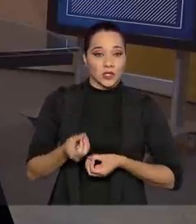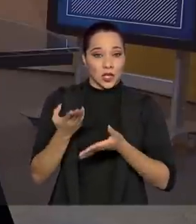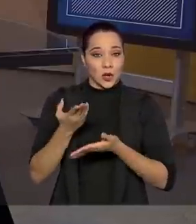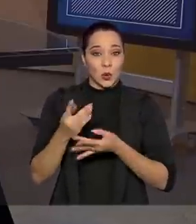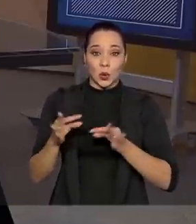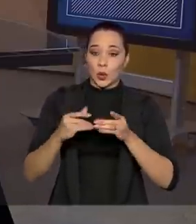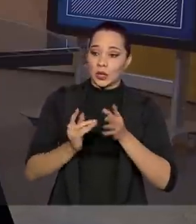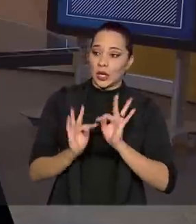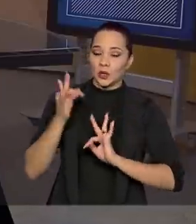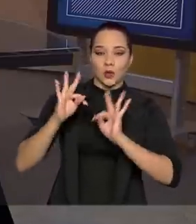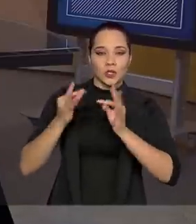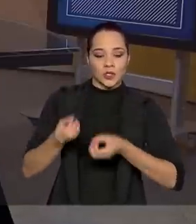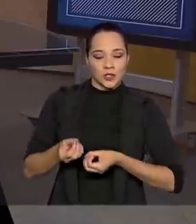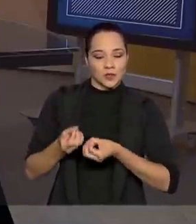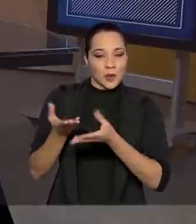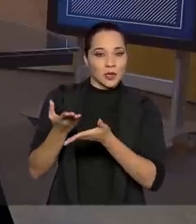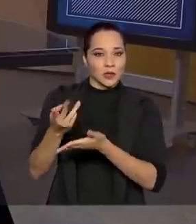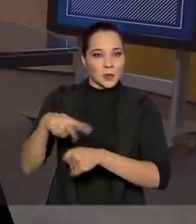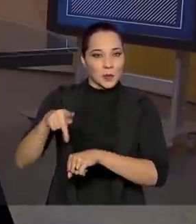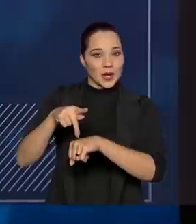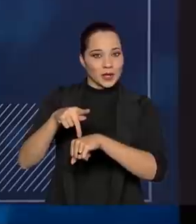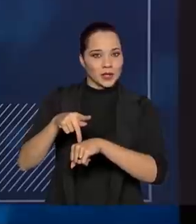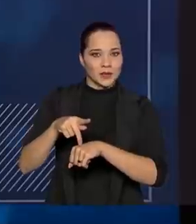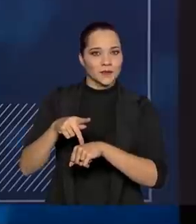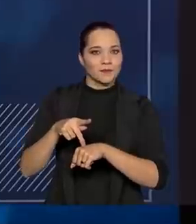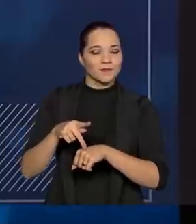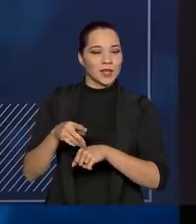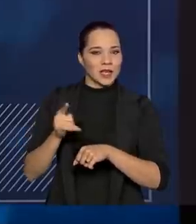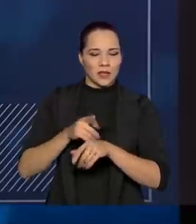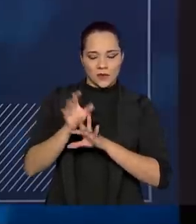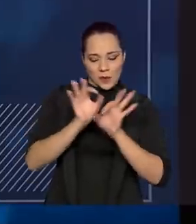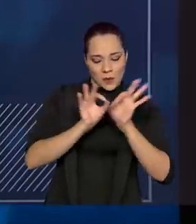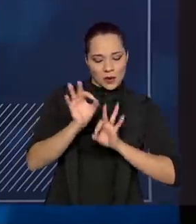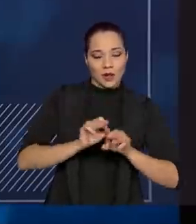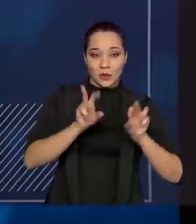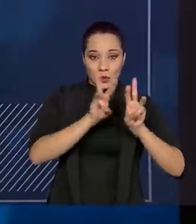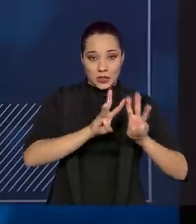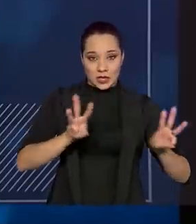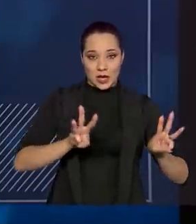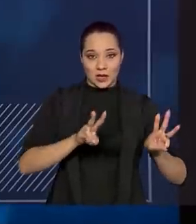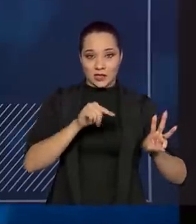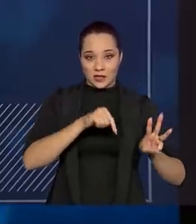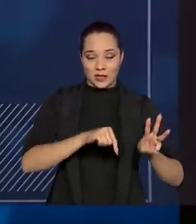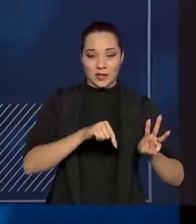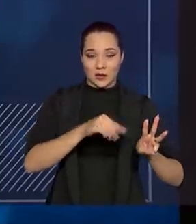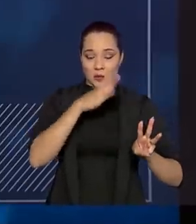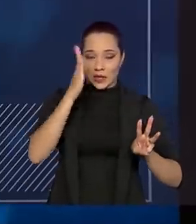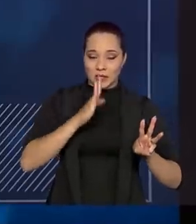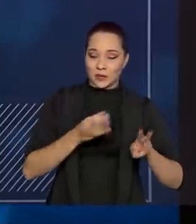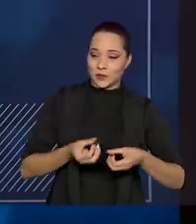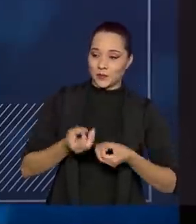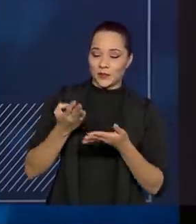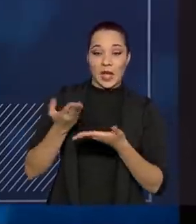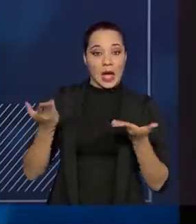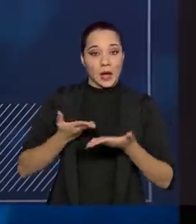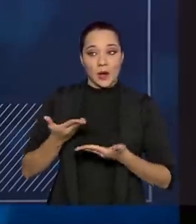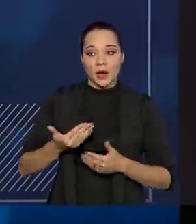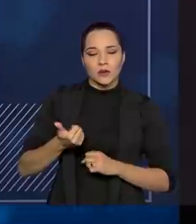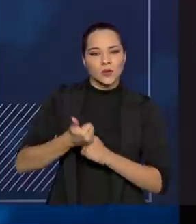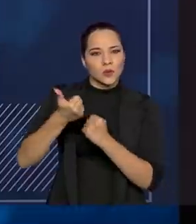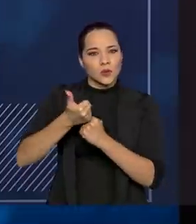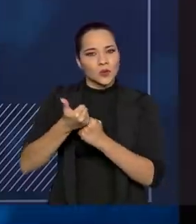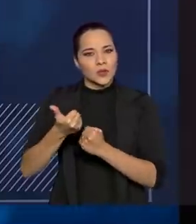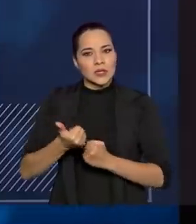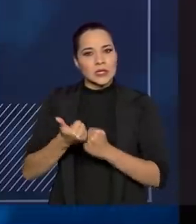a tecnologia, né? Todo o know-how que foi construído no consumidor.gov.br, e agora estamos dando toda a